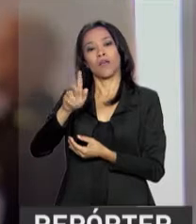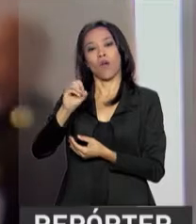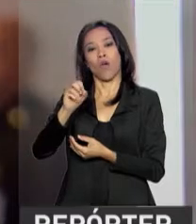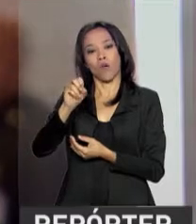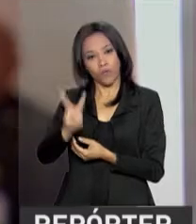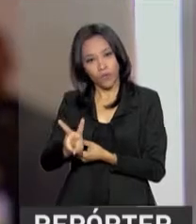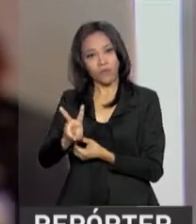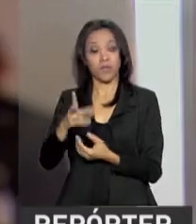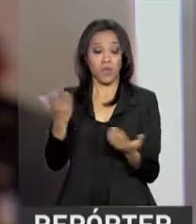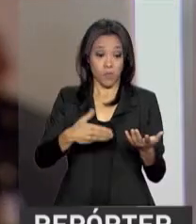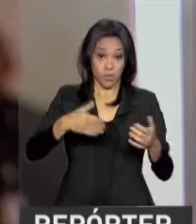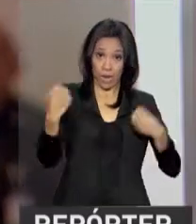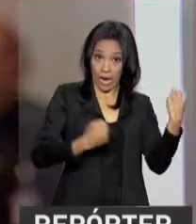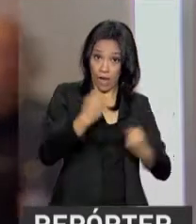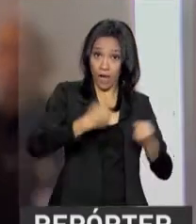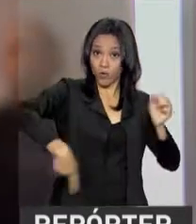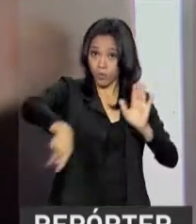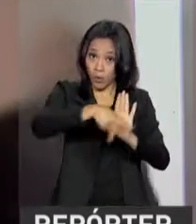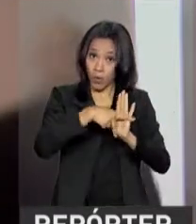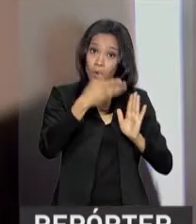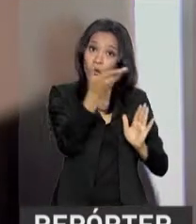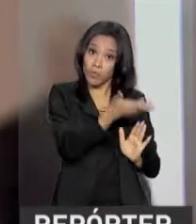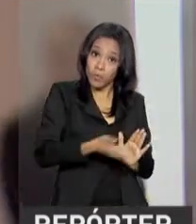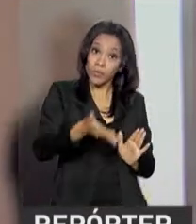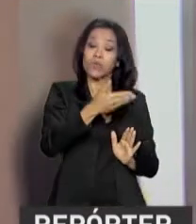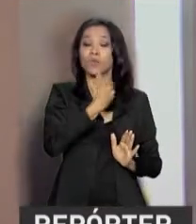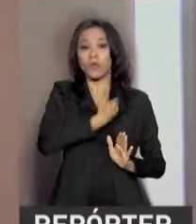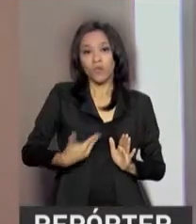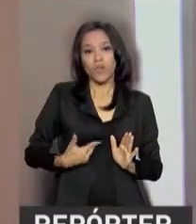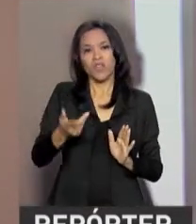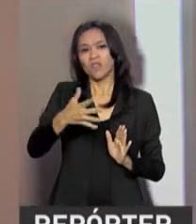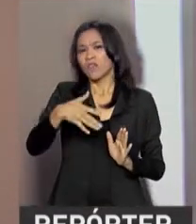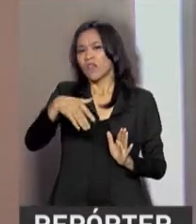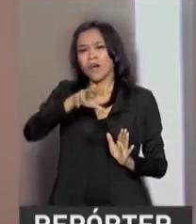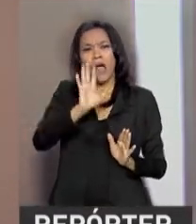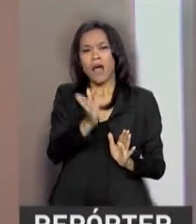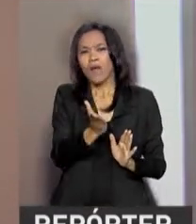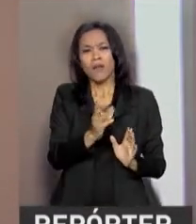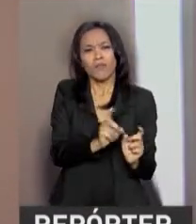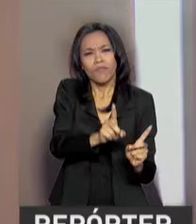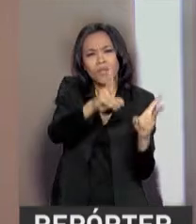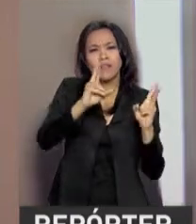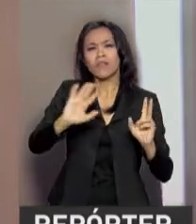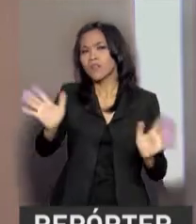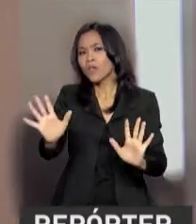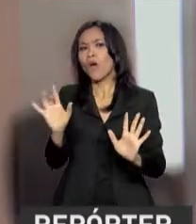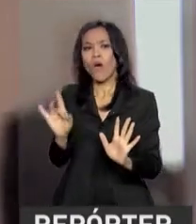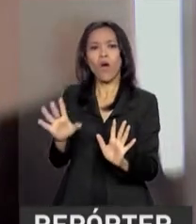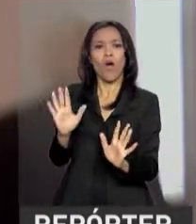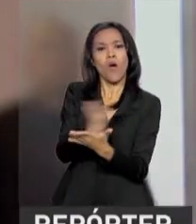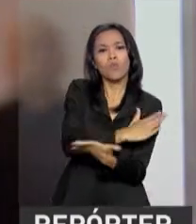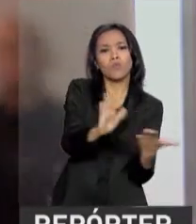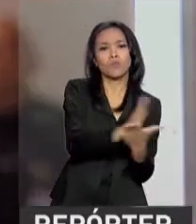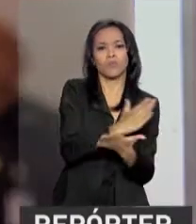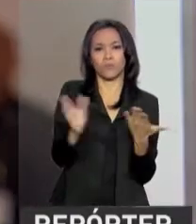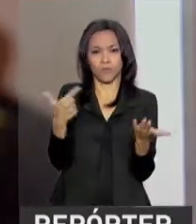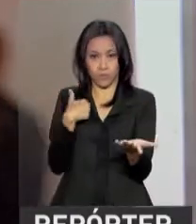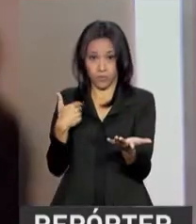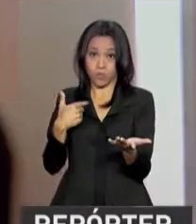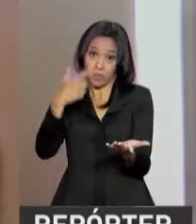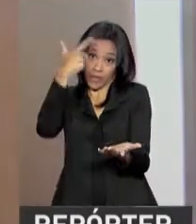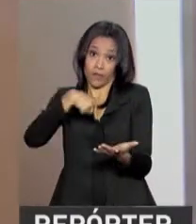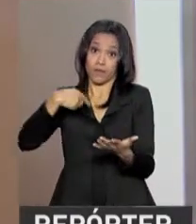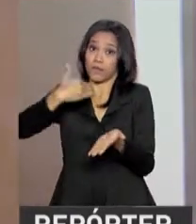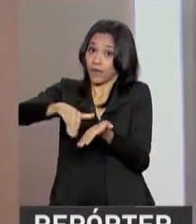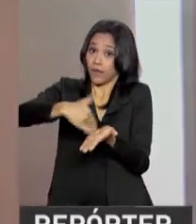todos os carros oficiais para secretários, ficaram apenas para ministros, secretários executivos em grandes linhas. Quer dizer, a gente está buscando